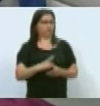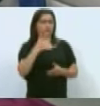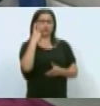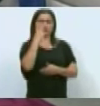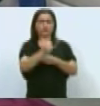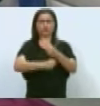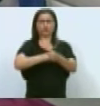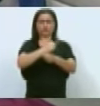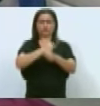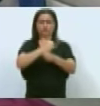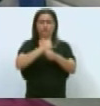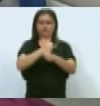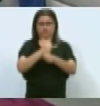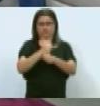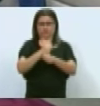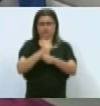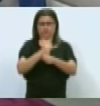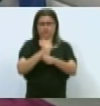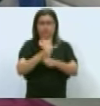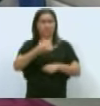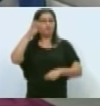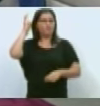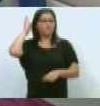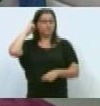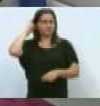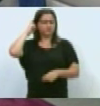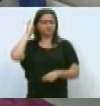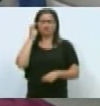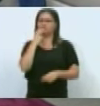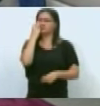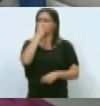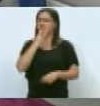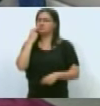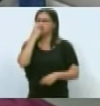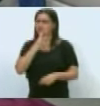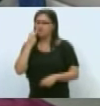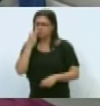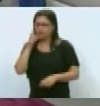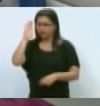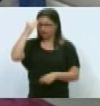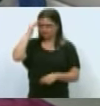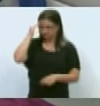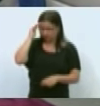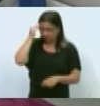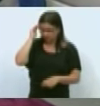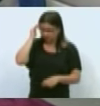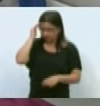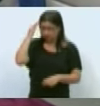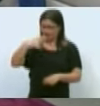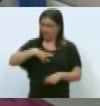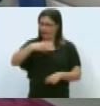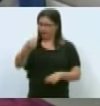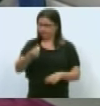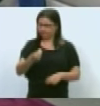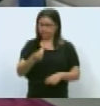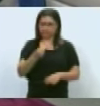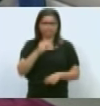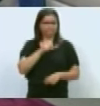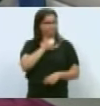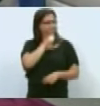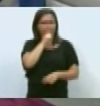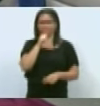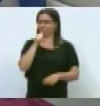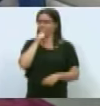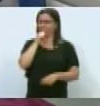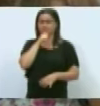fez. 2 anos. 2 anos. E você, Manuela, você já fala, você consegue entender e falar. A Clarinha tá aprendendo ainda, sim, né?